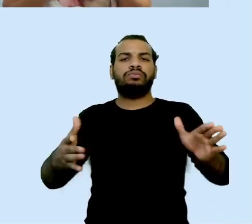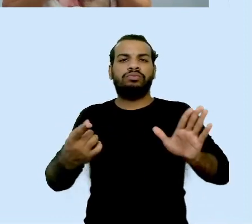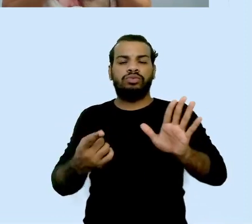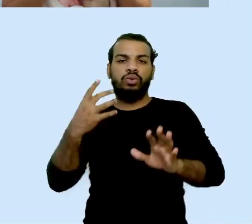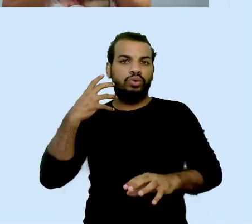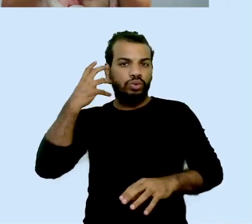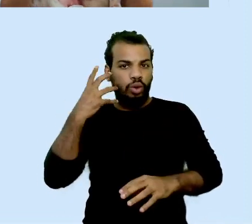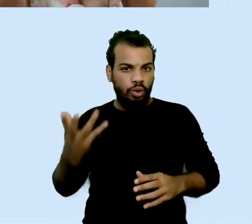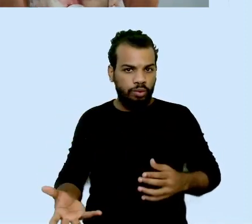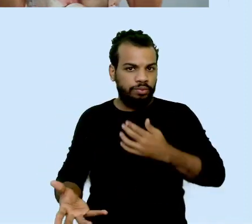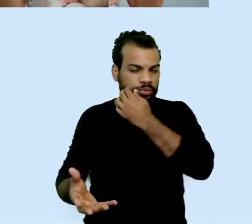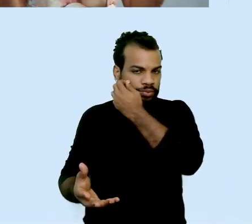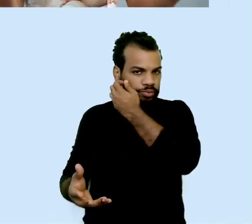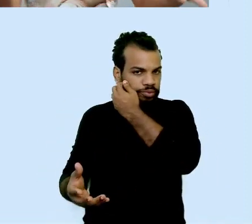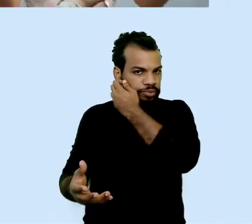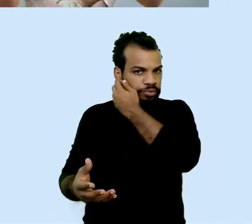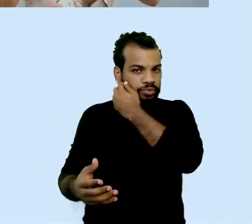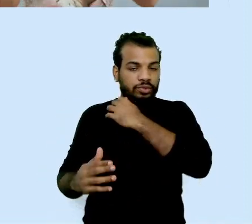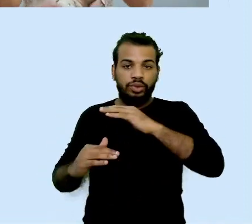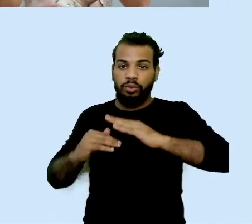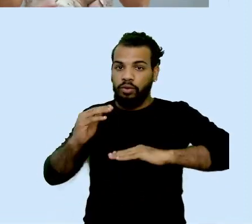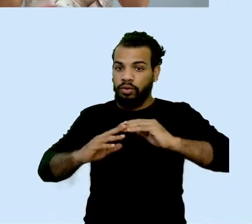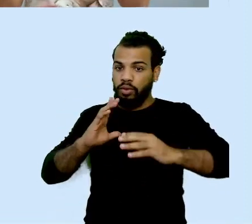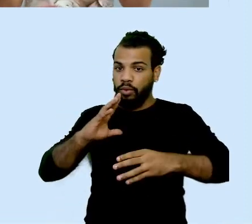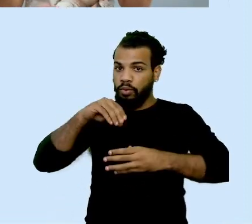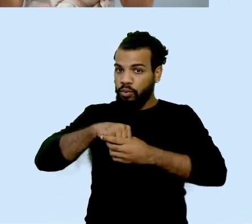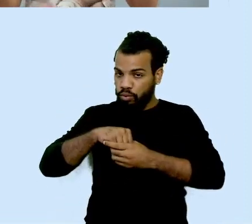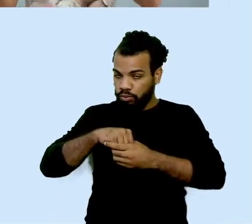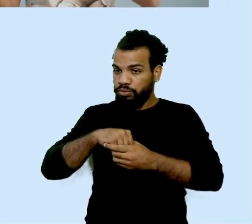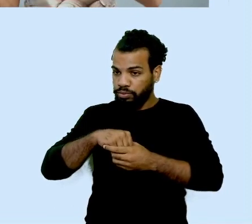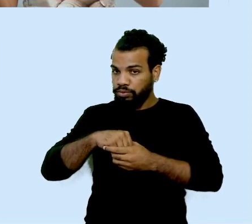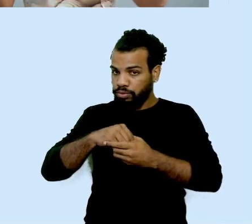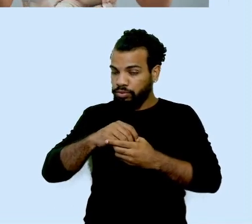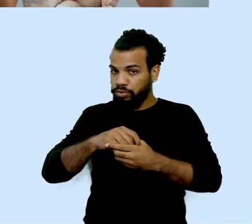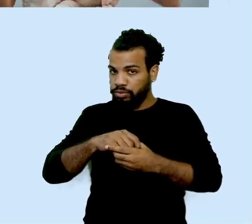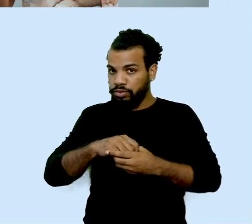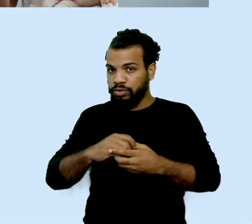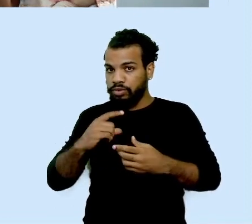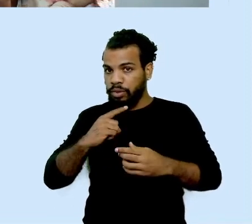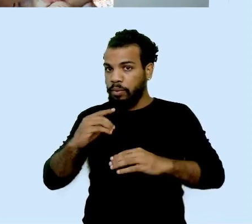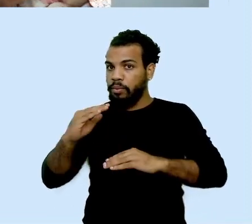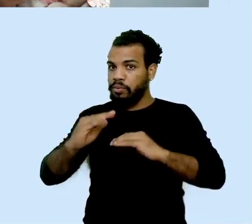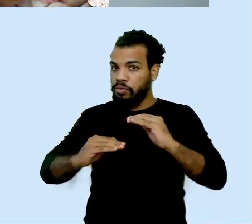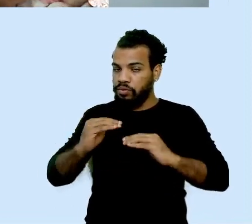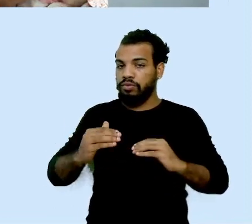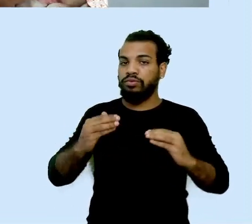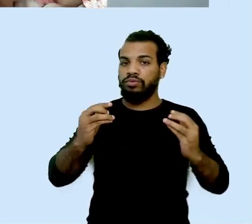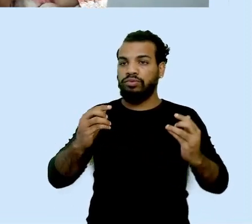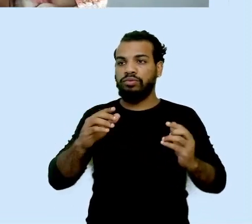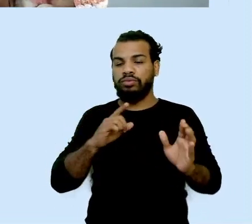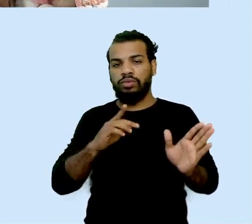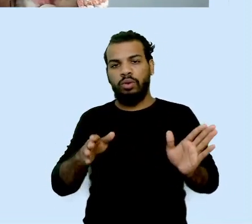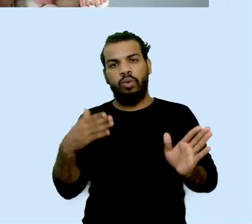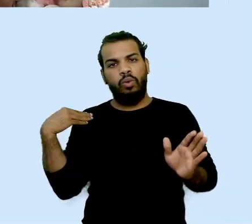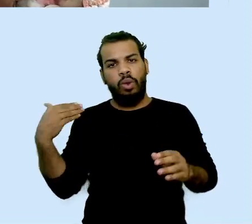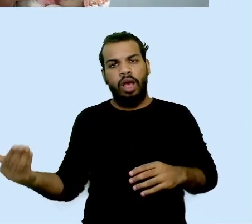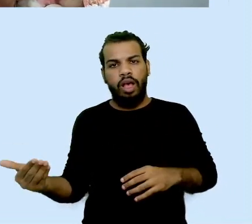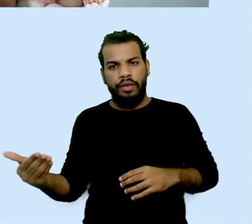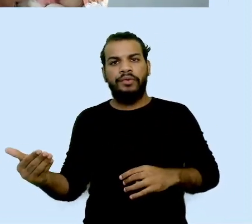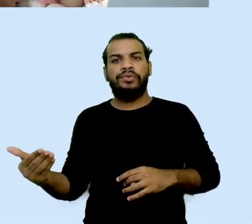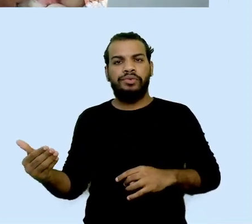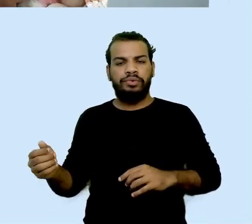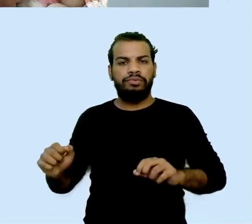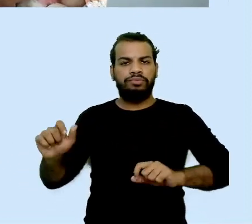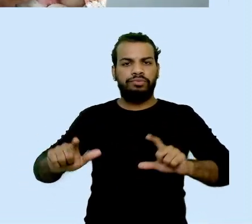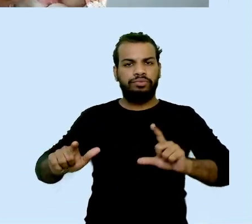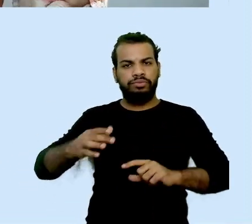de som. E os profissionais que estão na parte de dentro aqui do estúdio, como a gente está, né? Tem os profissionais ao lado dessa telinha que